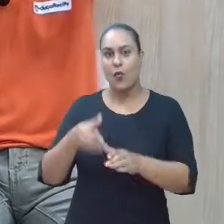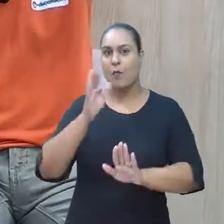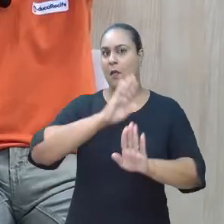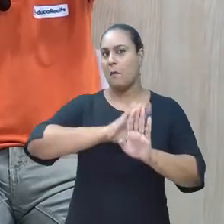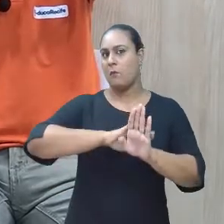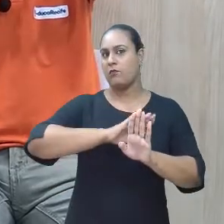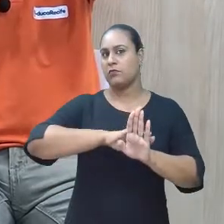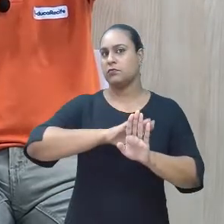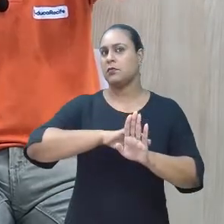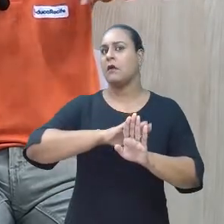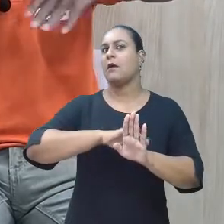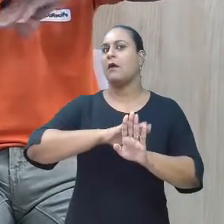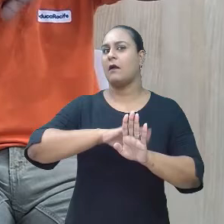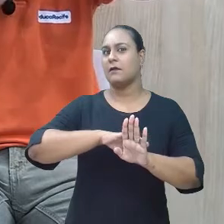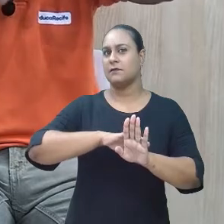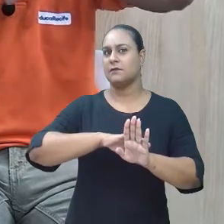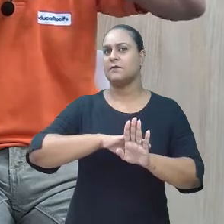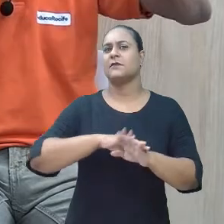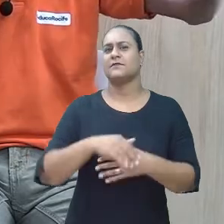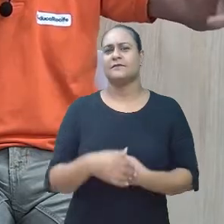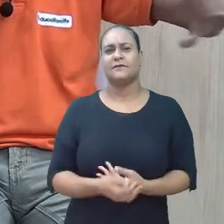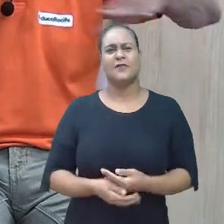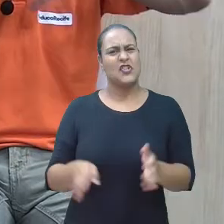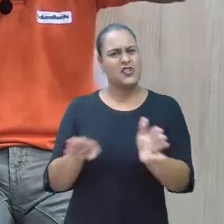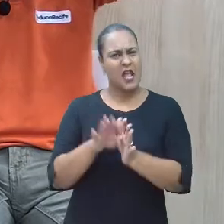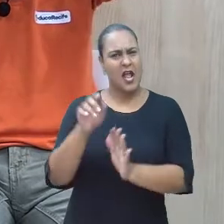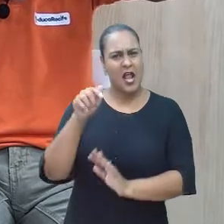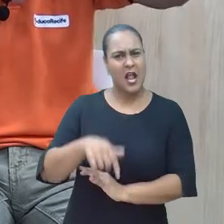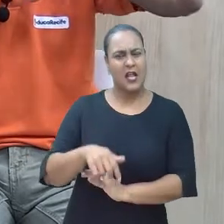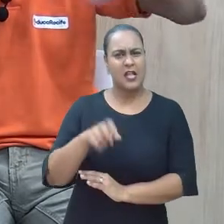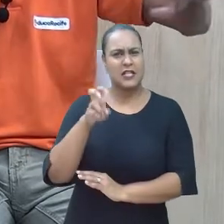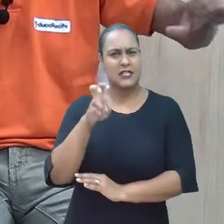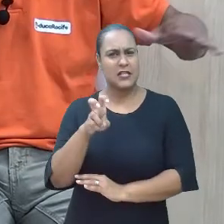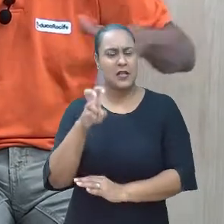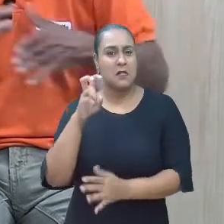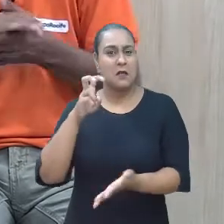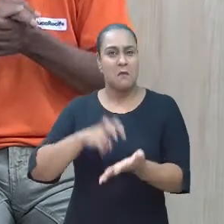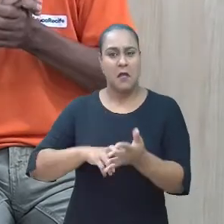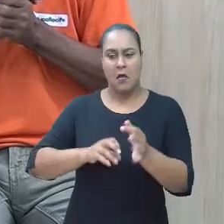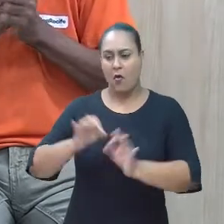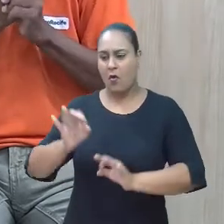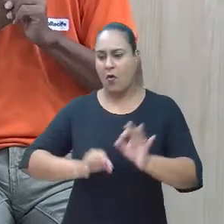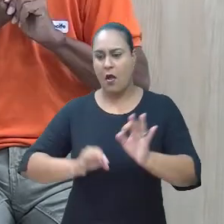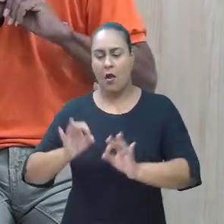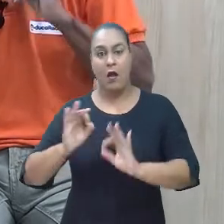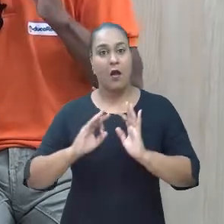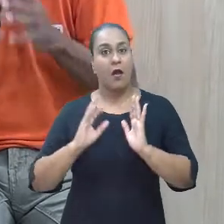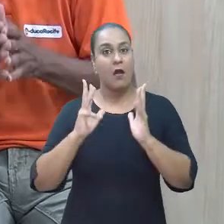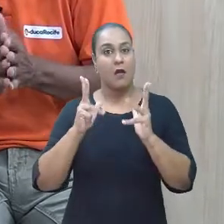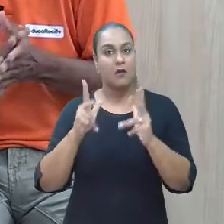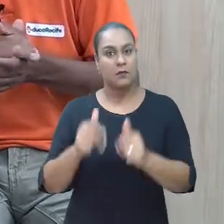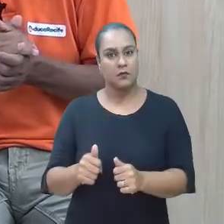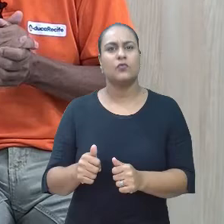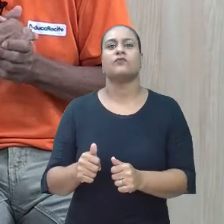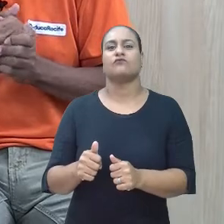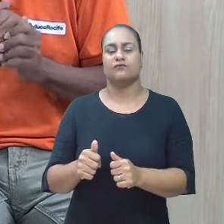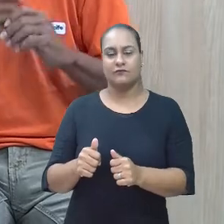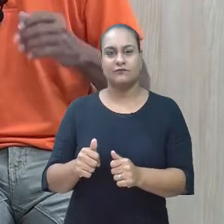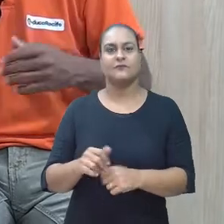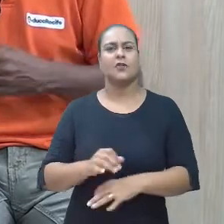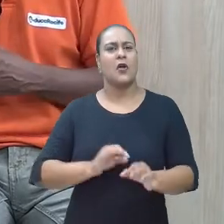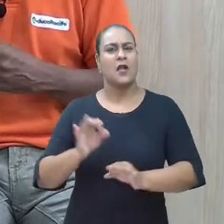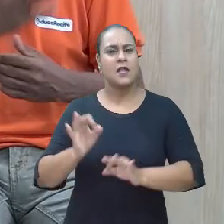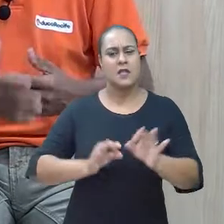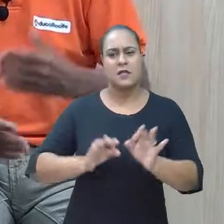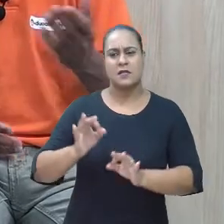por trás dessas câmeras, cara. Chegaram aqui 5 horas da manhã, se prepararam tudo aqui, e estão aqui desde manhã se preparando